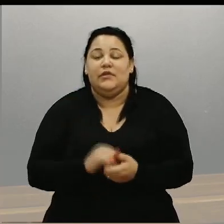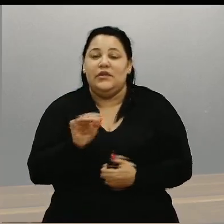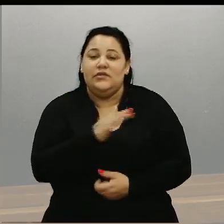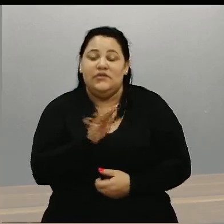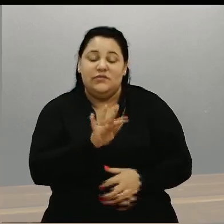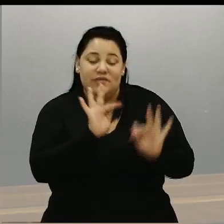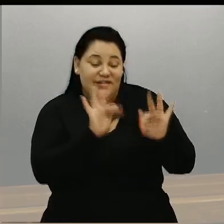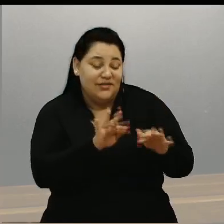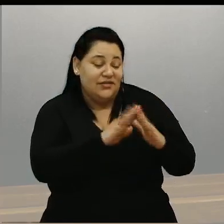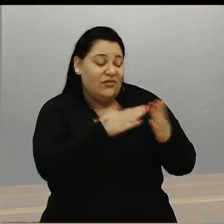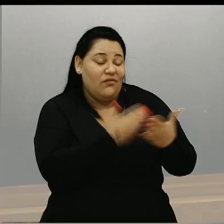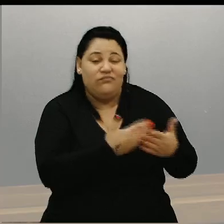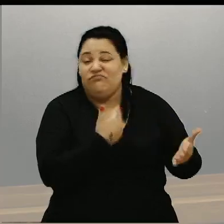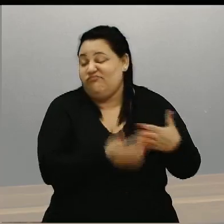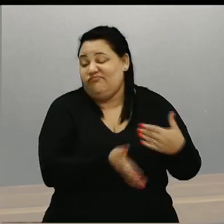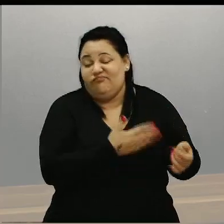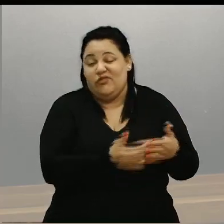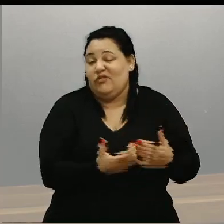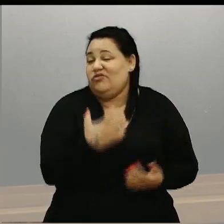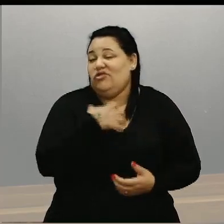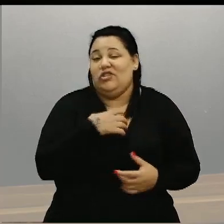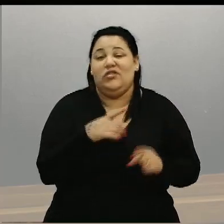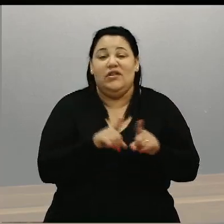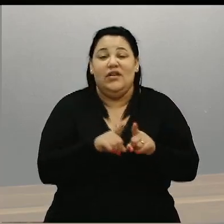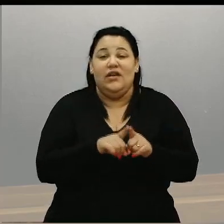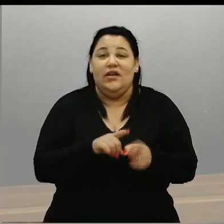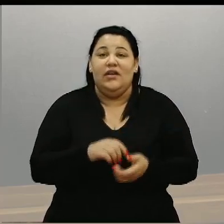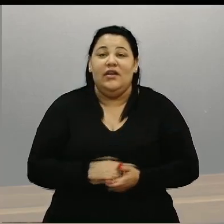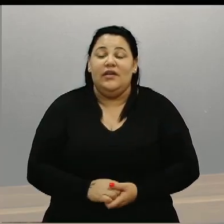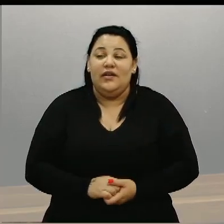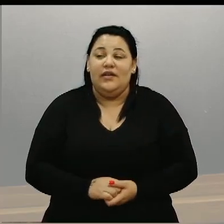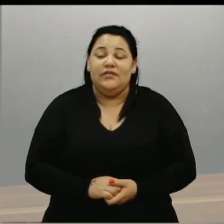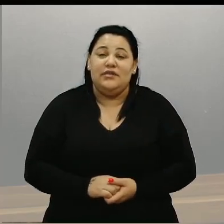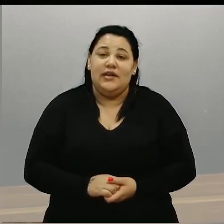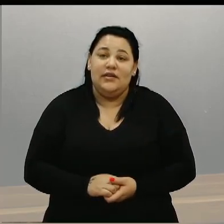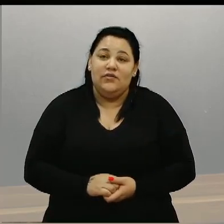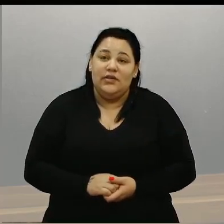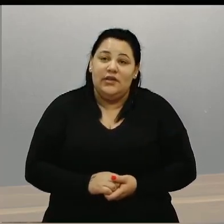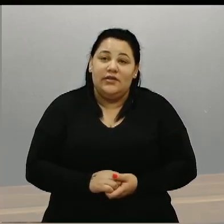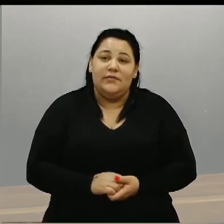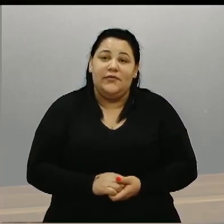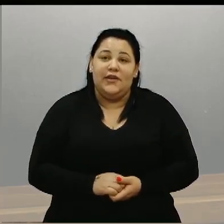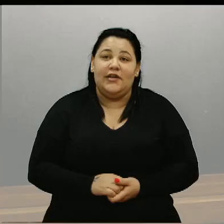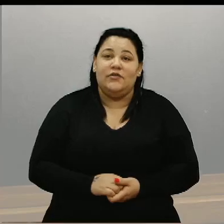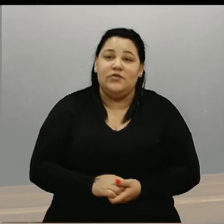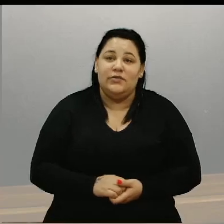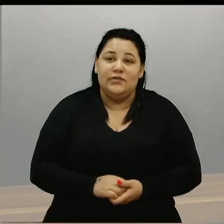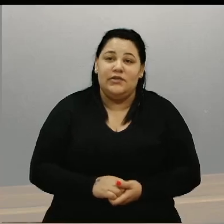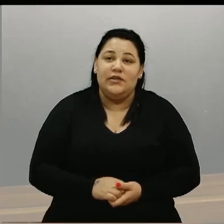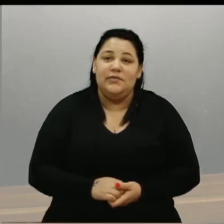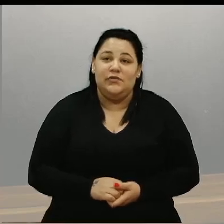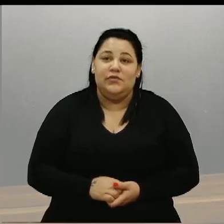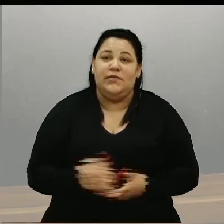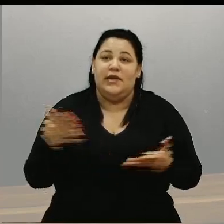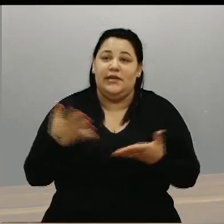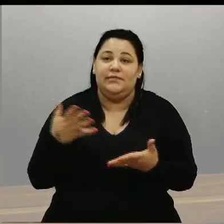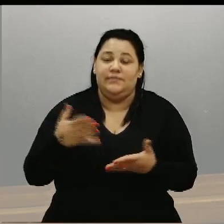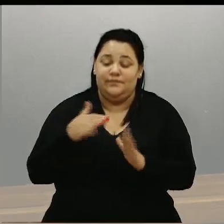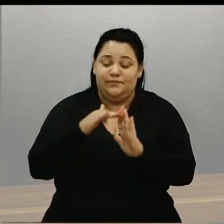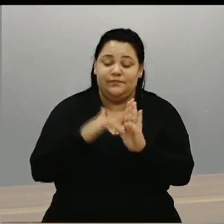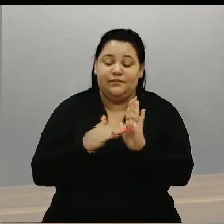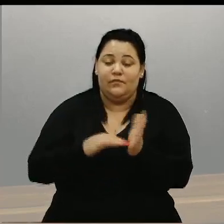a escola do jeito que dá e agora com essa com esse programa e há 25 anos que o Centro